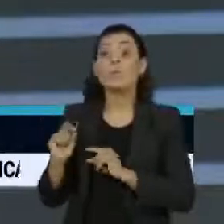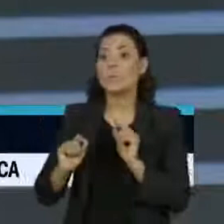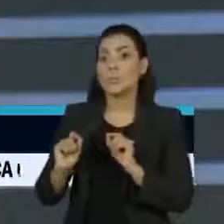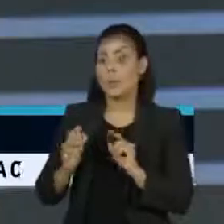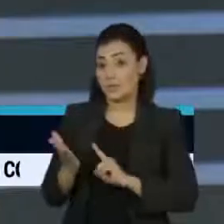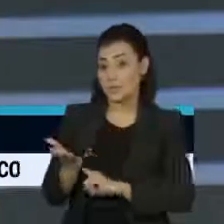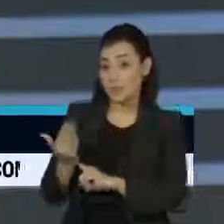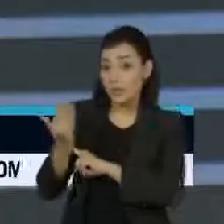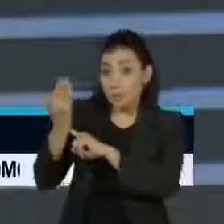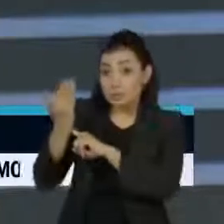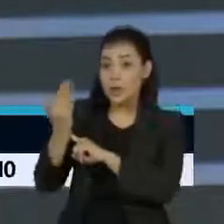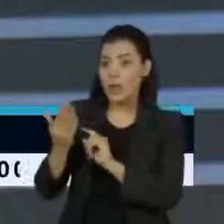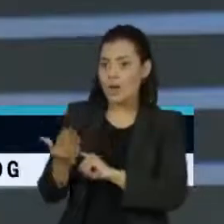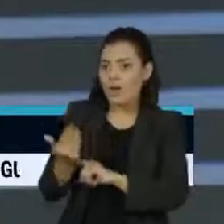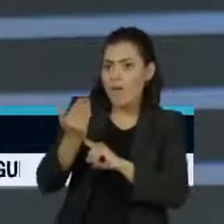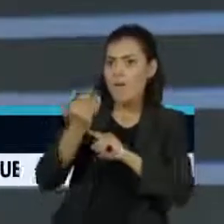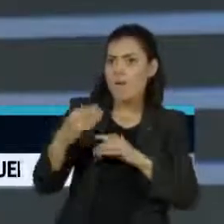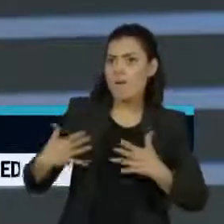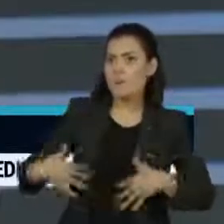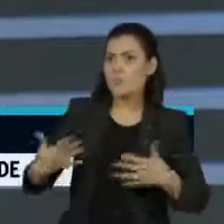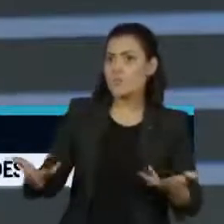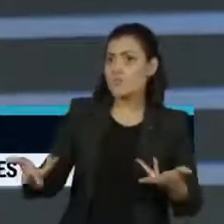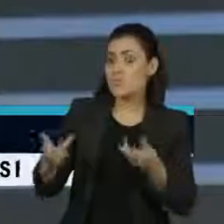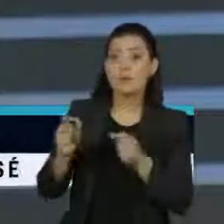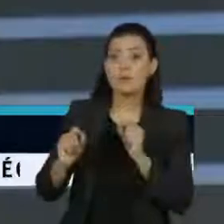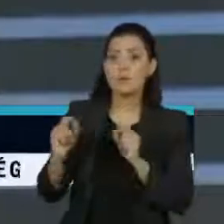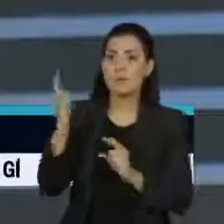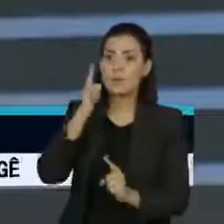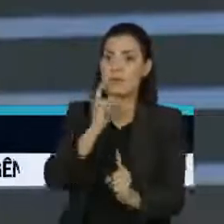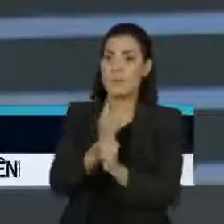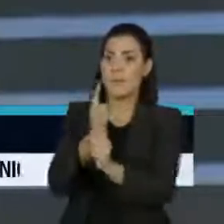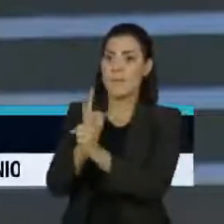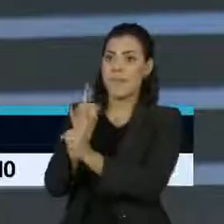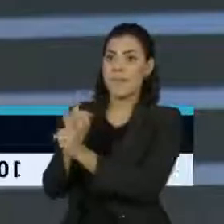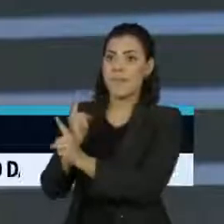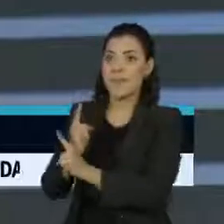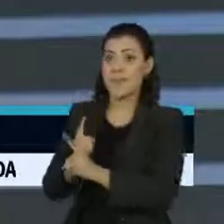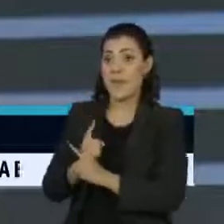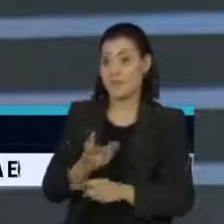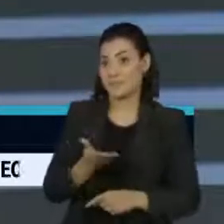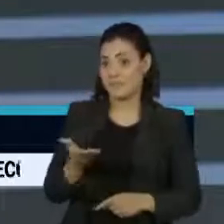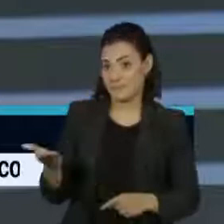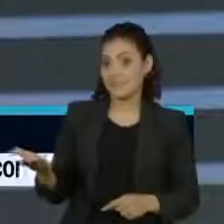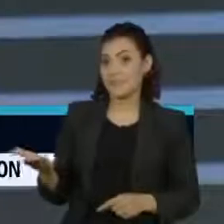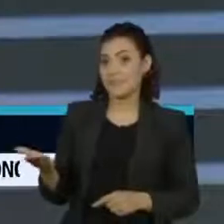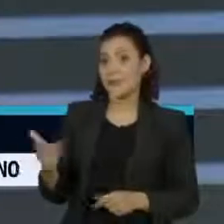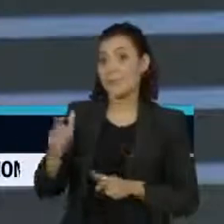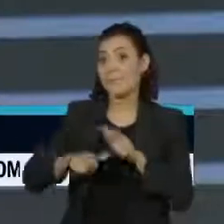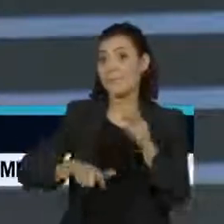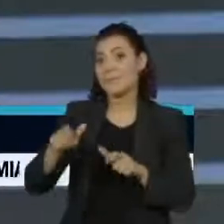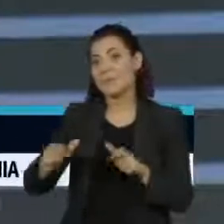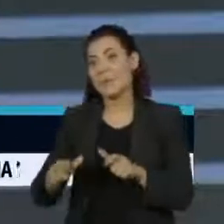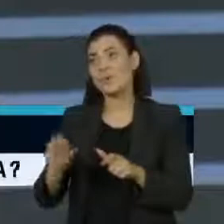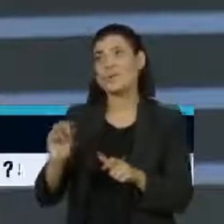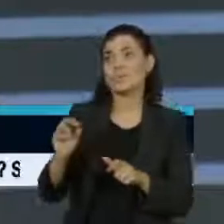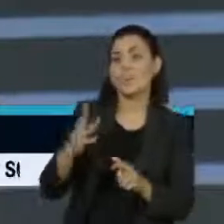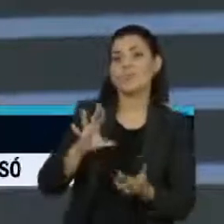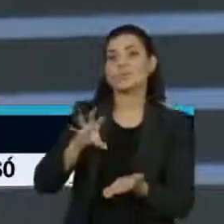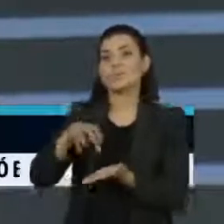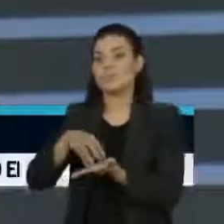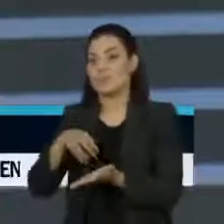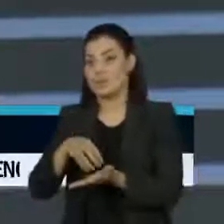tecnologia está servindo exatamente para chegar nesse tipo de pessoas ou de